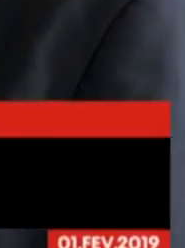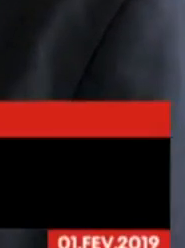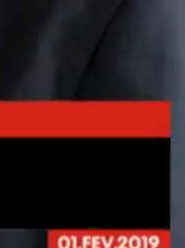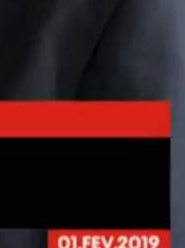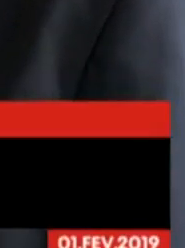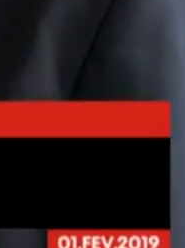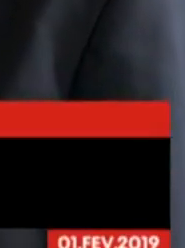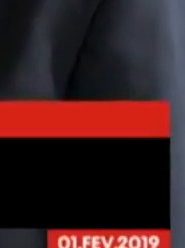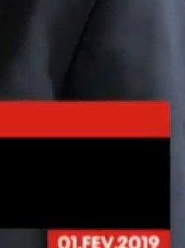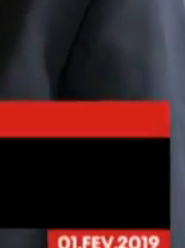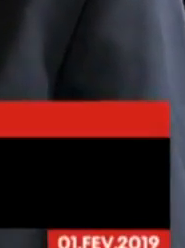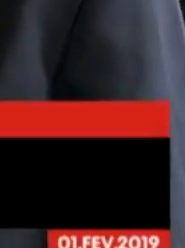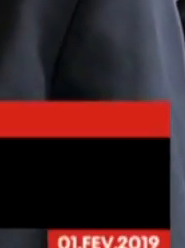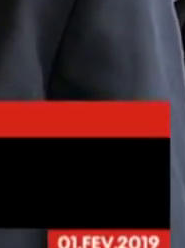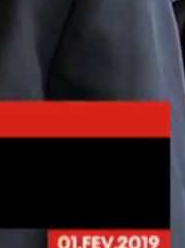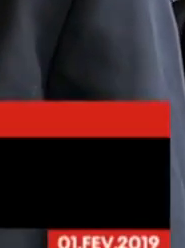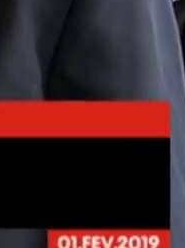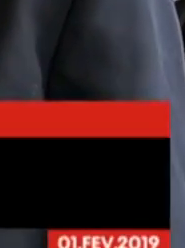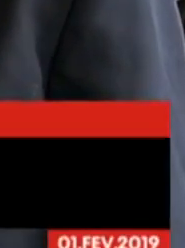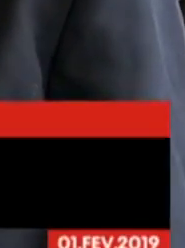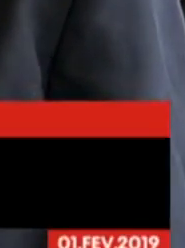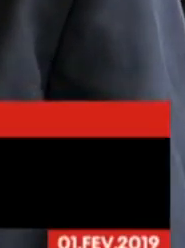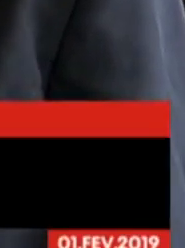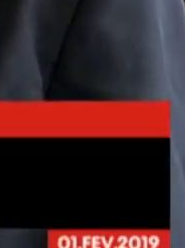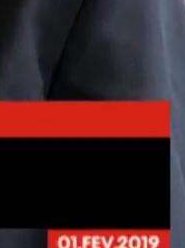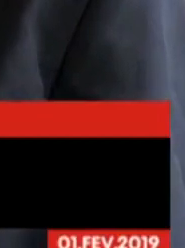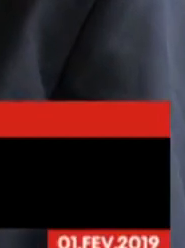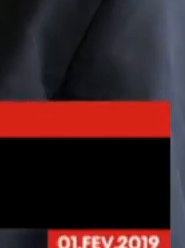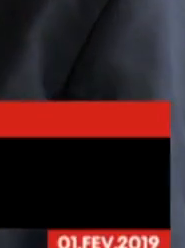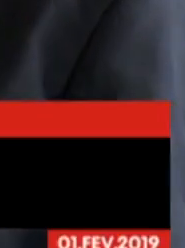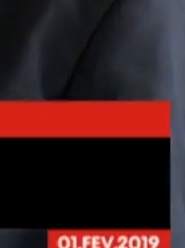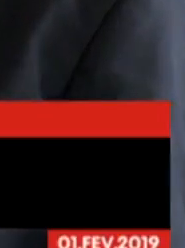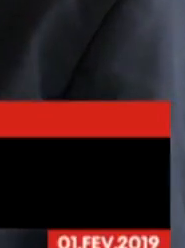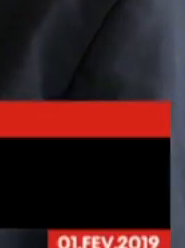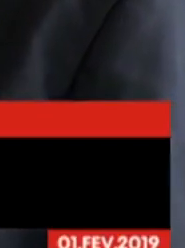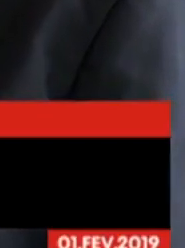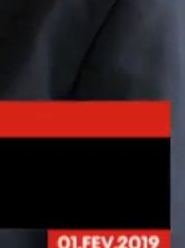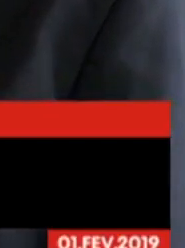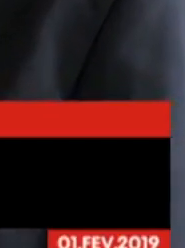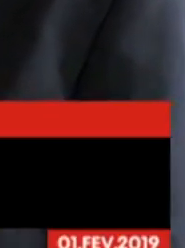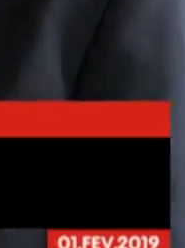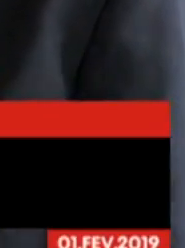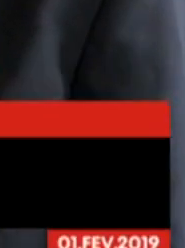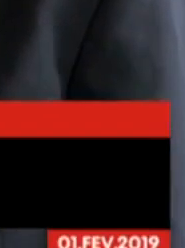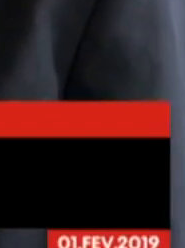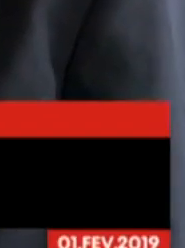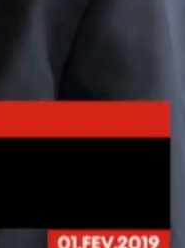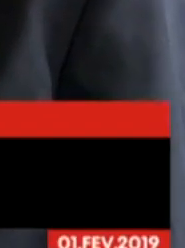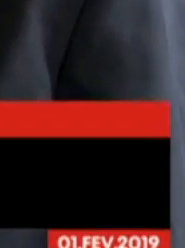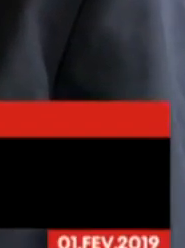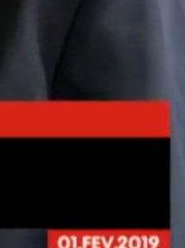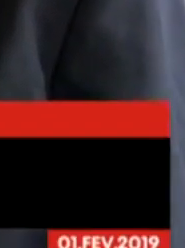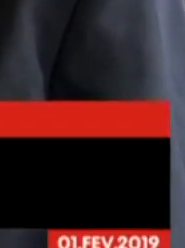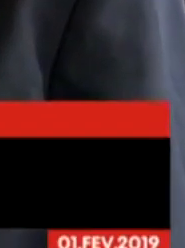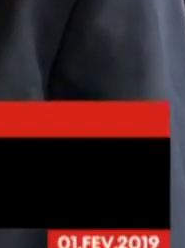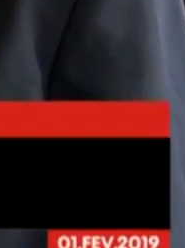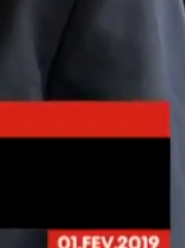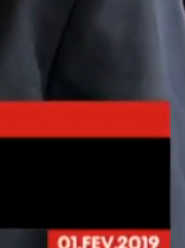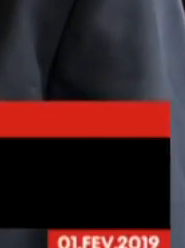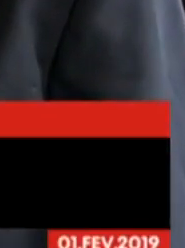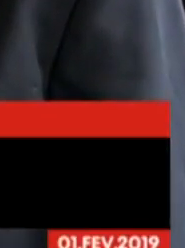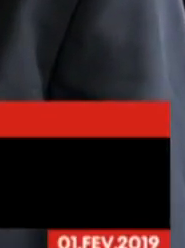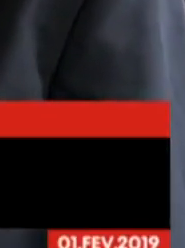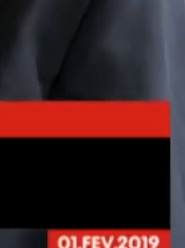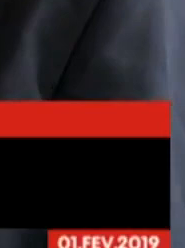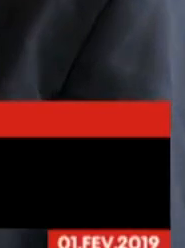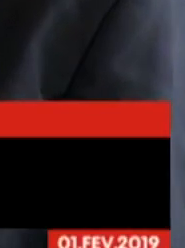com a prefeita, né? Prefeita Valquíria, mas infelizmente não estão realmente dando conta de resolver os problemas que são muito